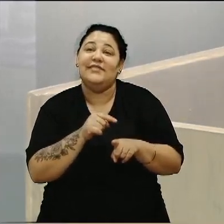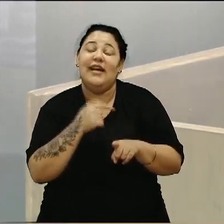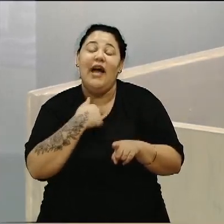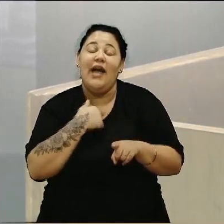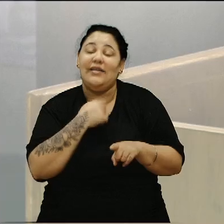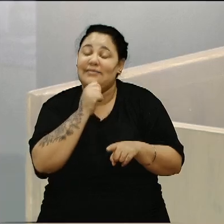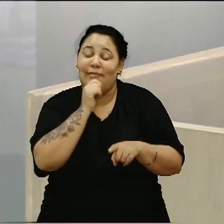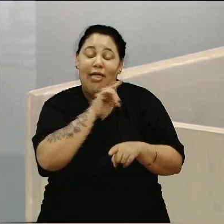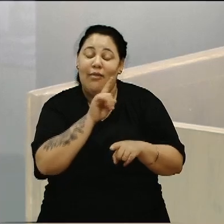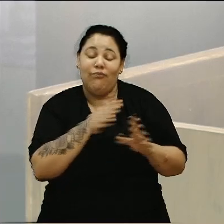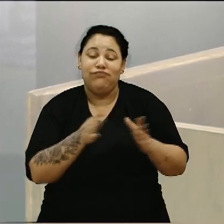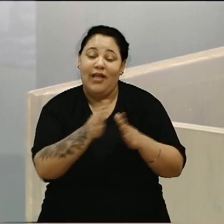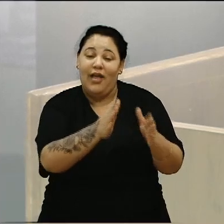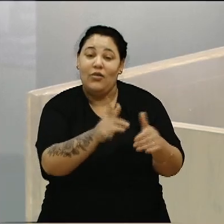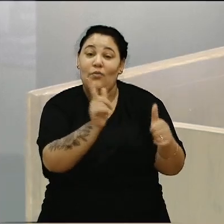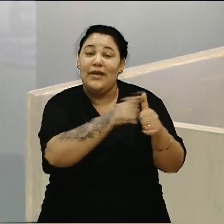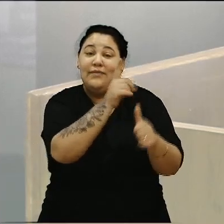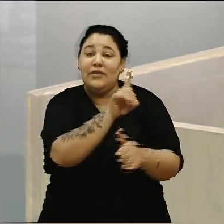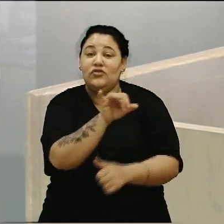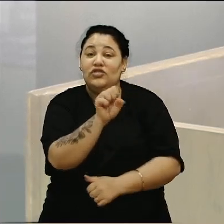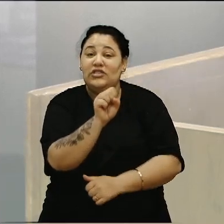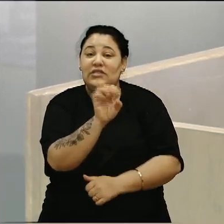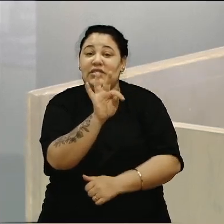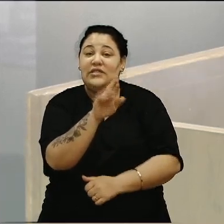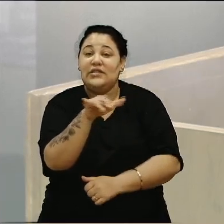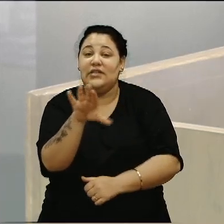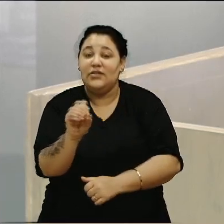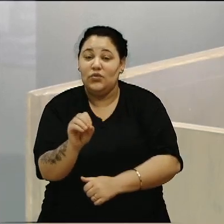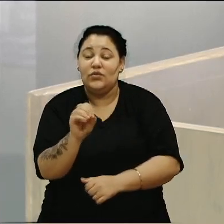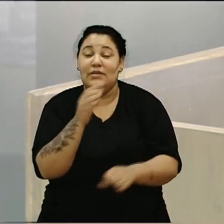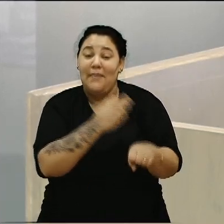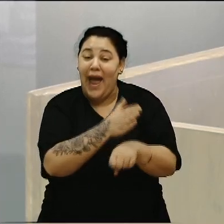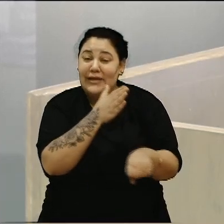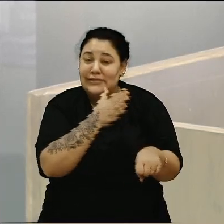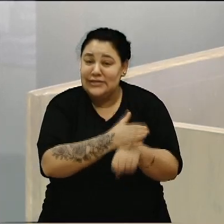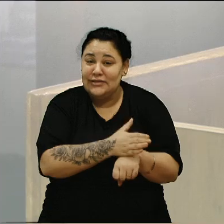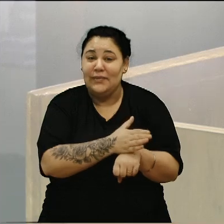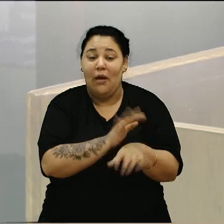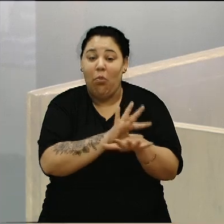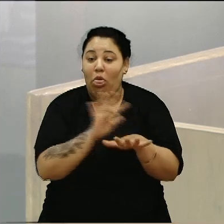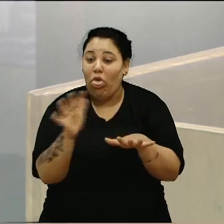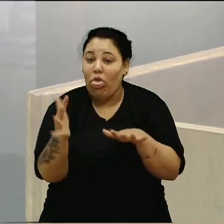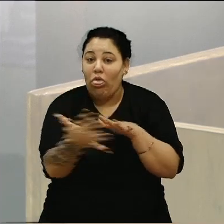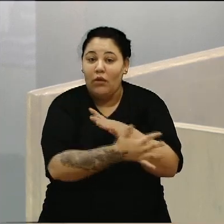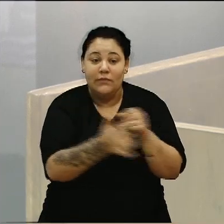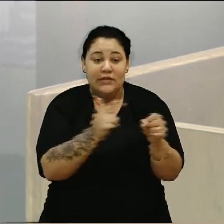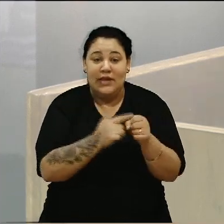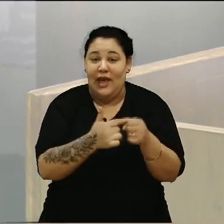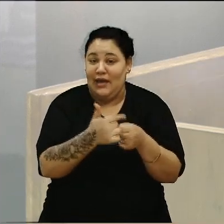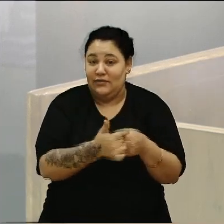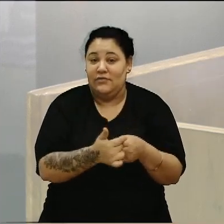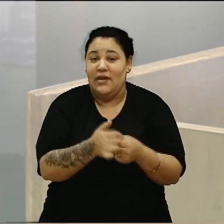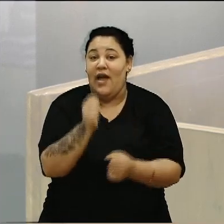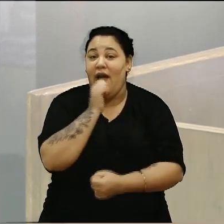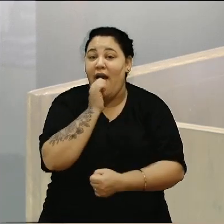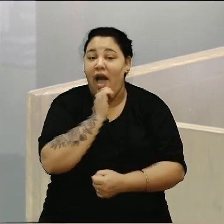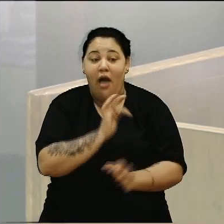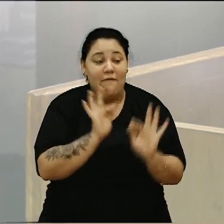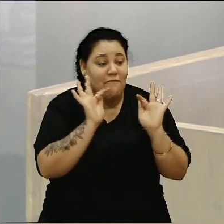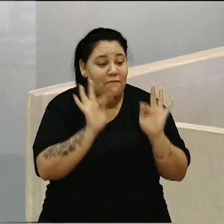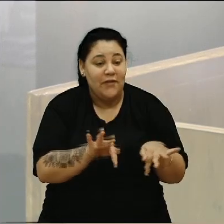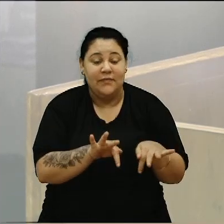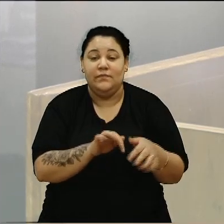estradas do 1º distrito, que são as que envolvem o envolto da cidade, tá? Elas estão acabadas.